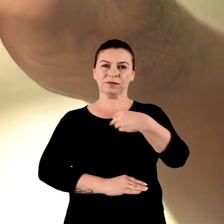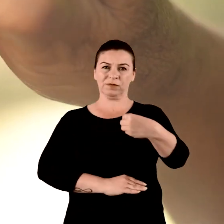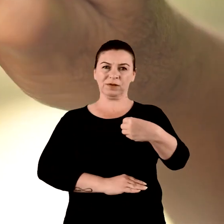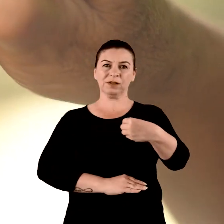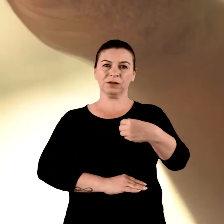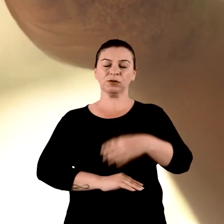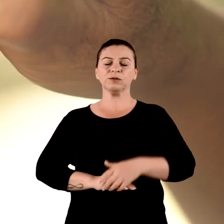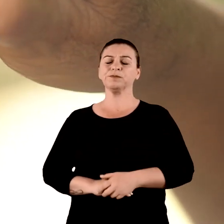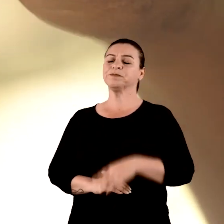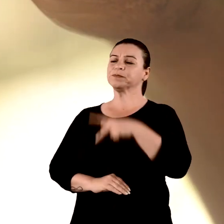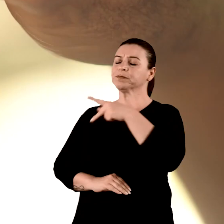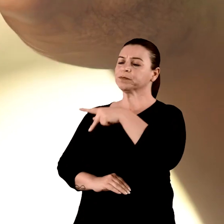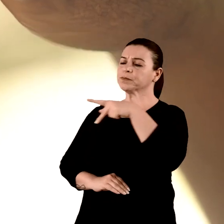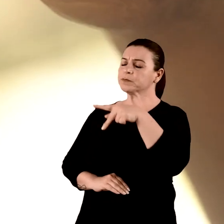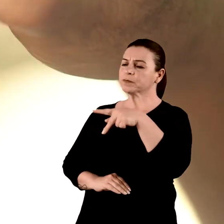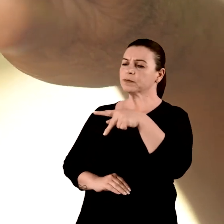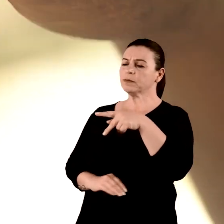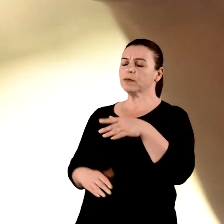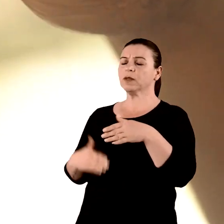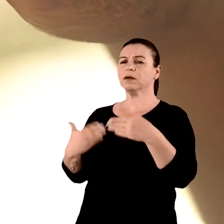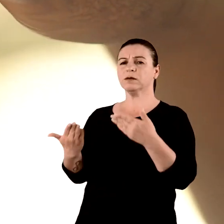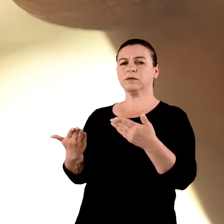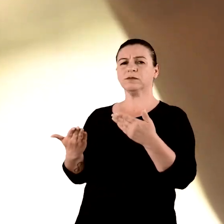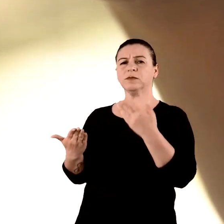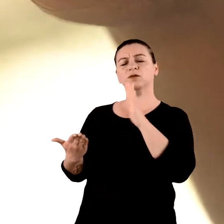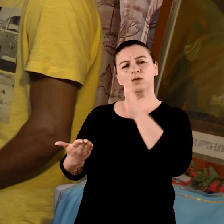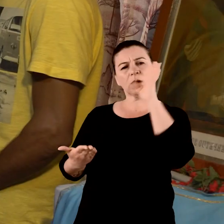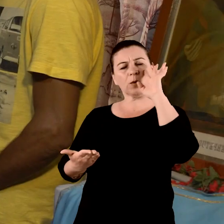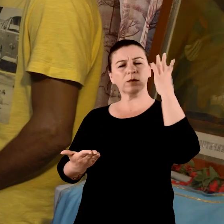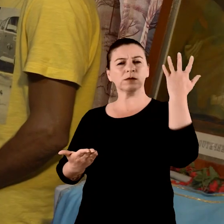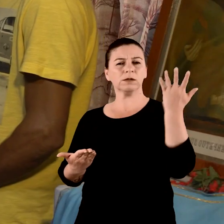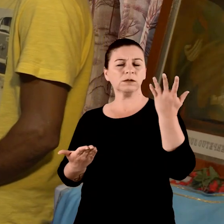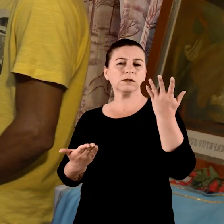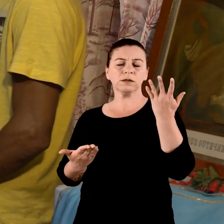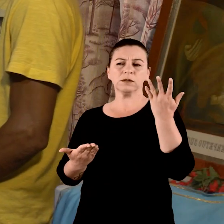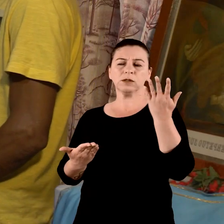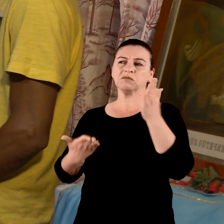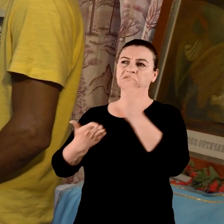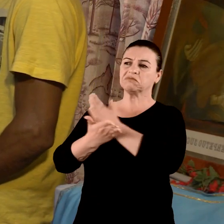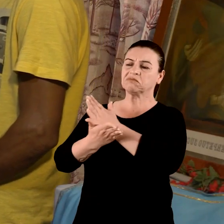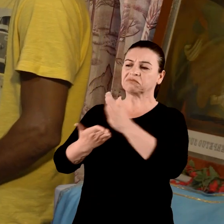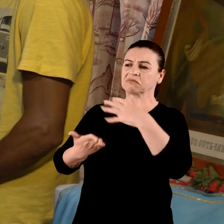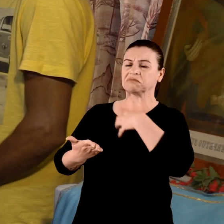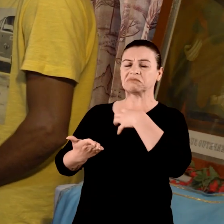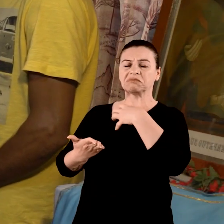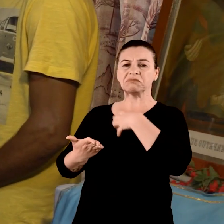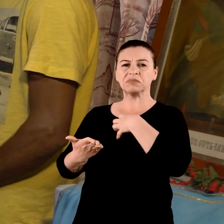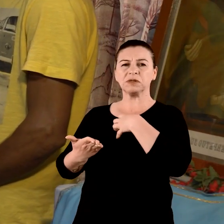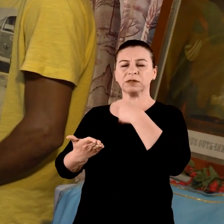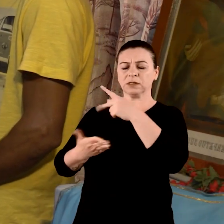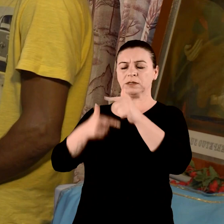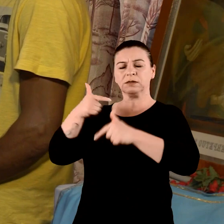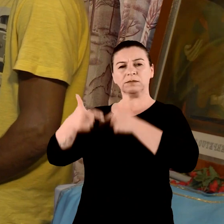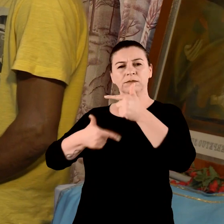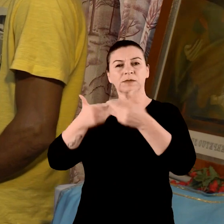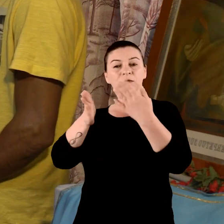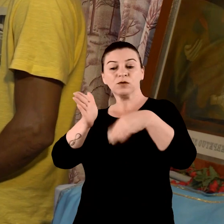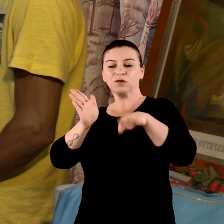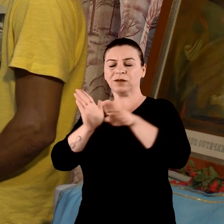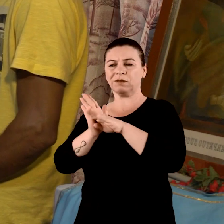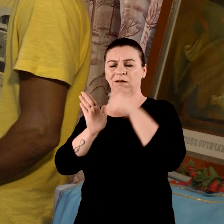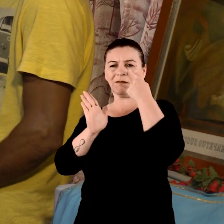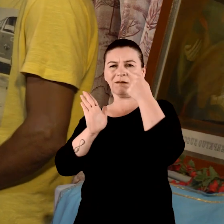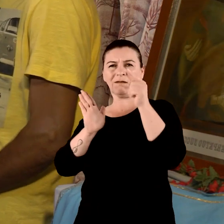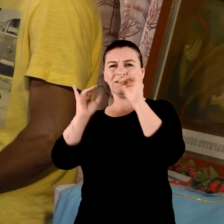filhos. Professora, já aconteceu de alguma situação desse